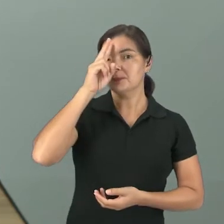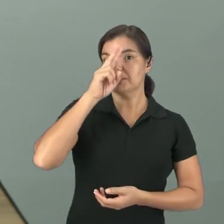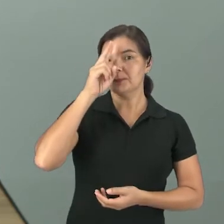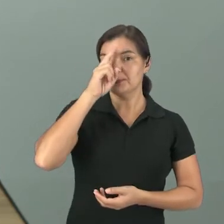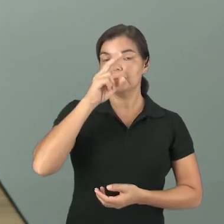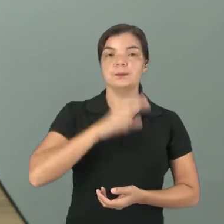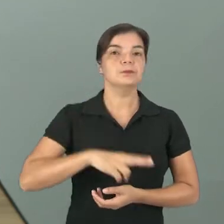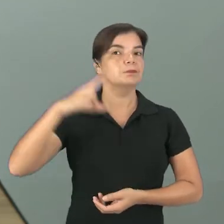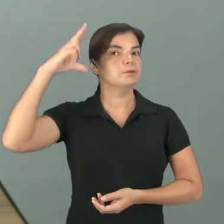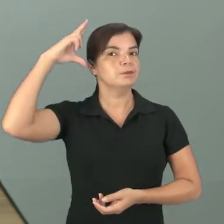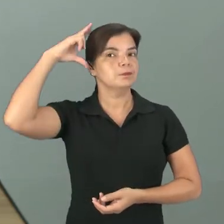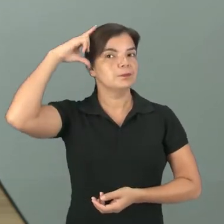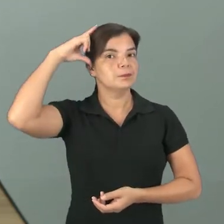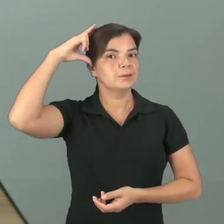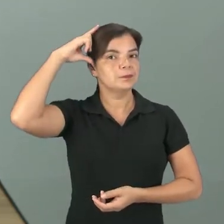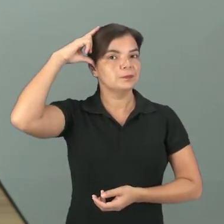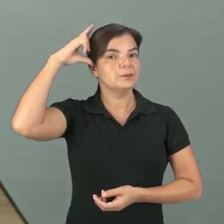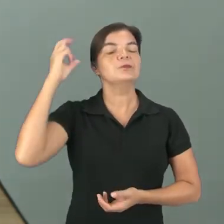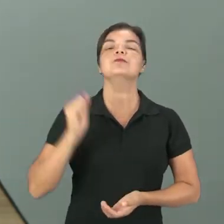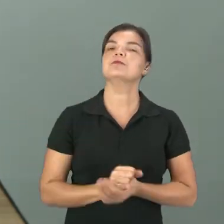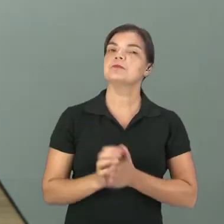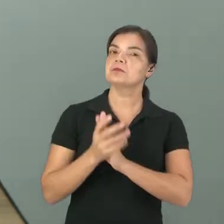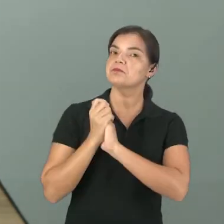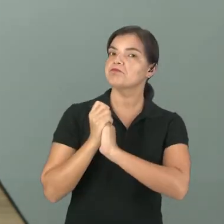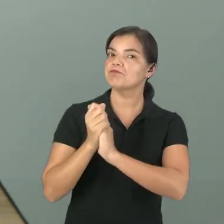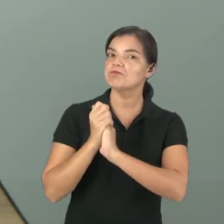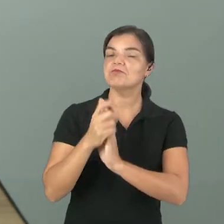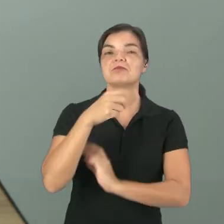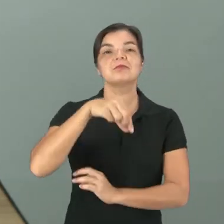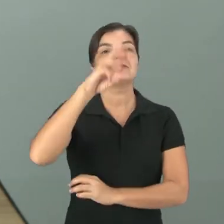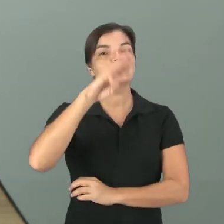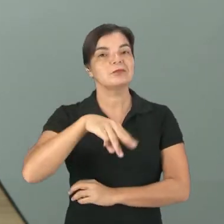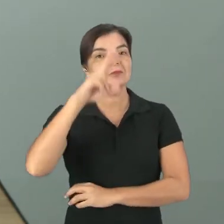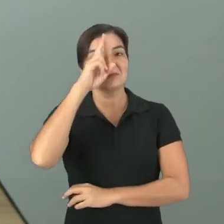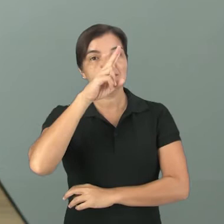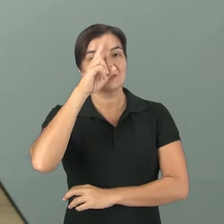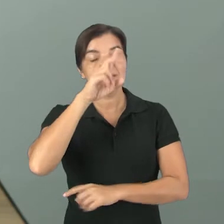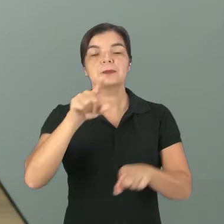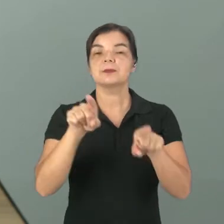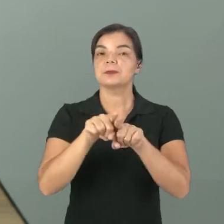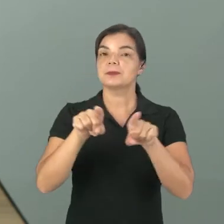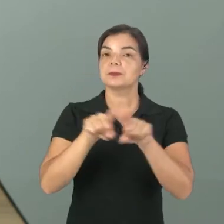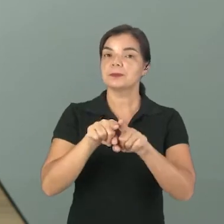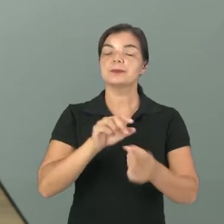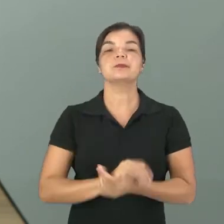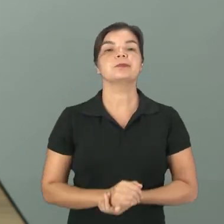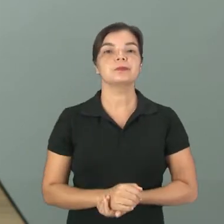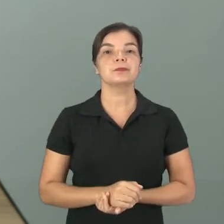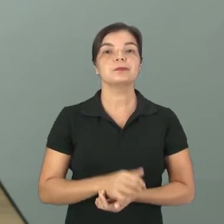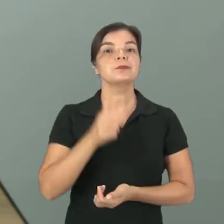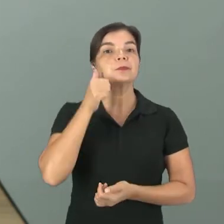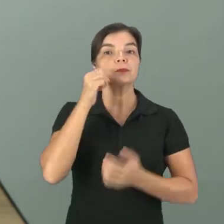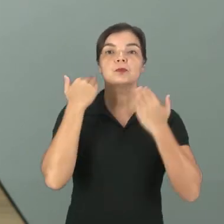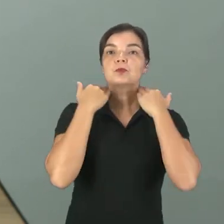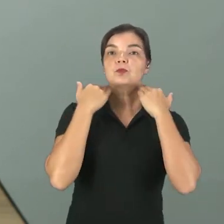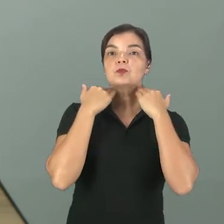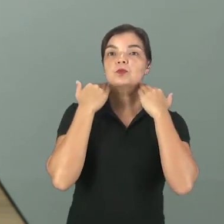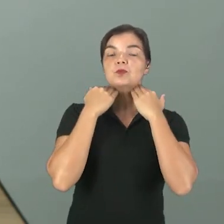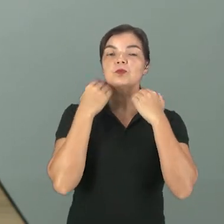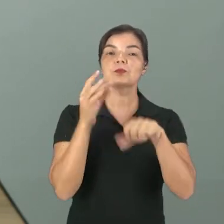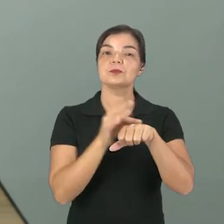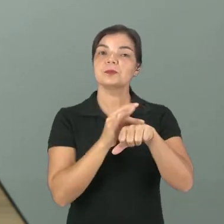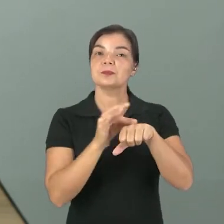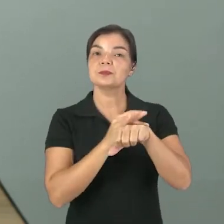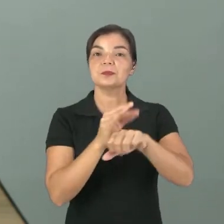da Cinderela. Parabéns para quem lembrou aí. Também na Branca de Neve, não